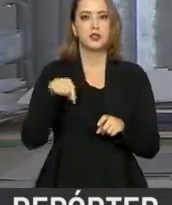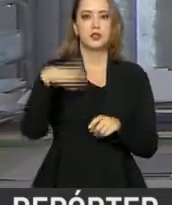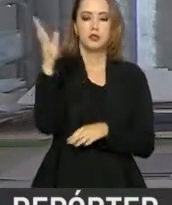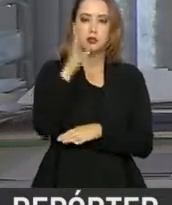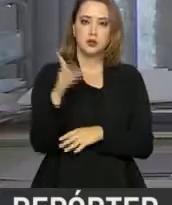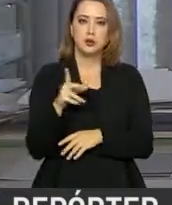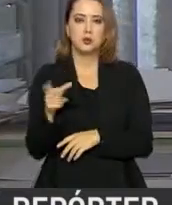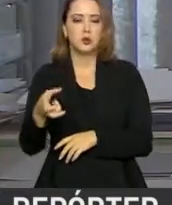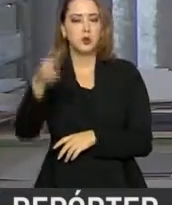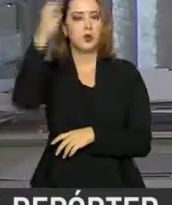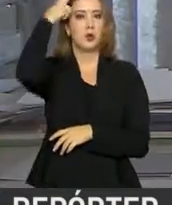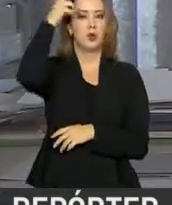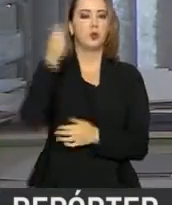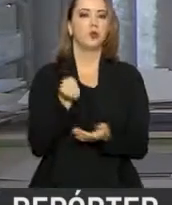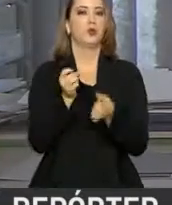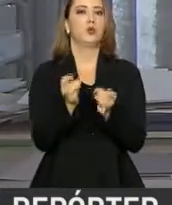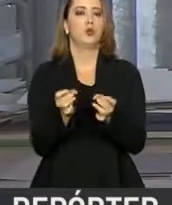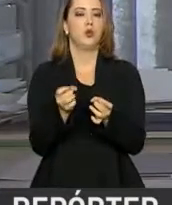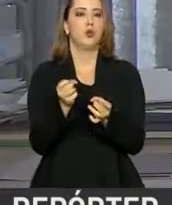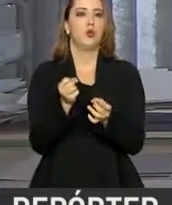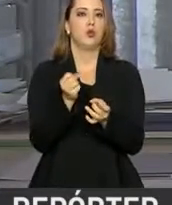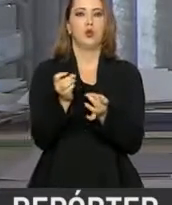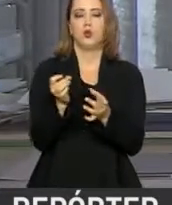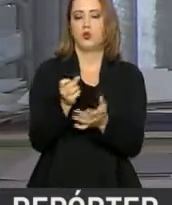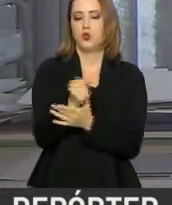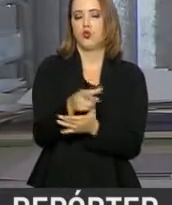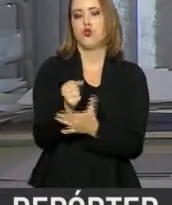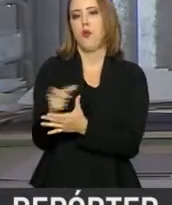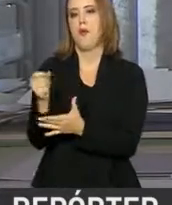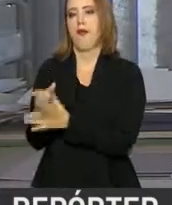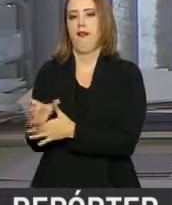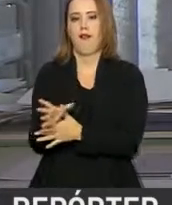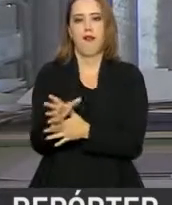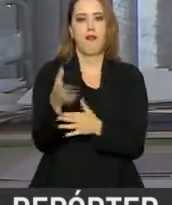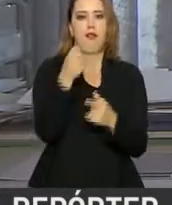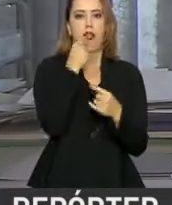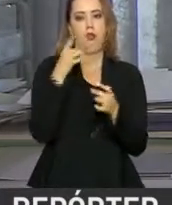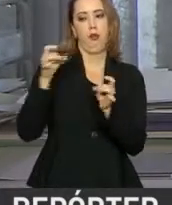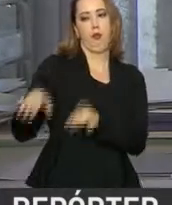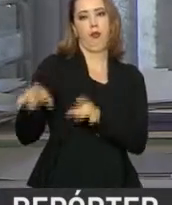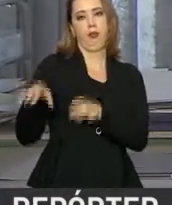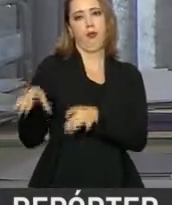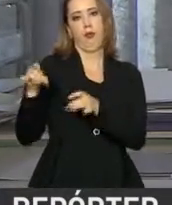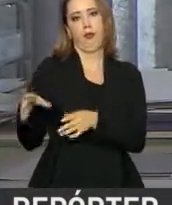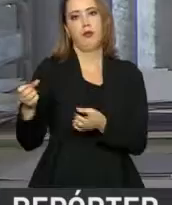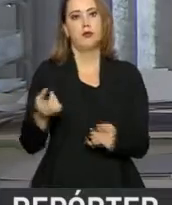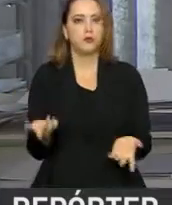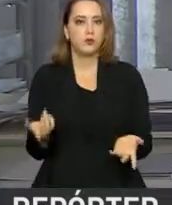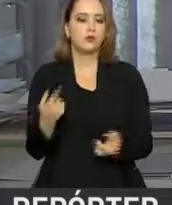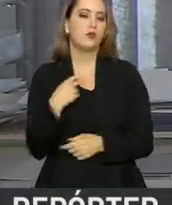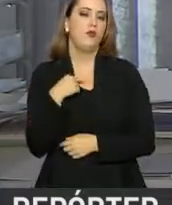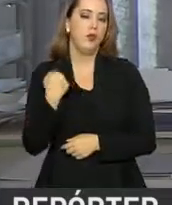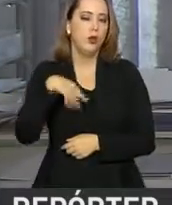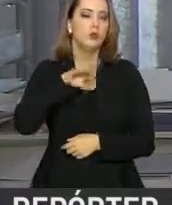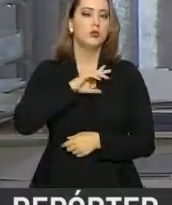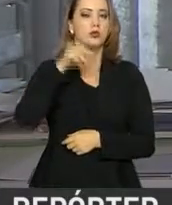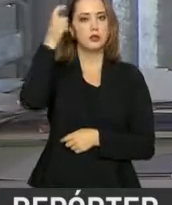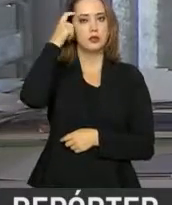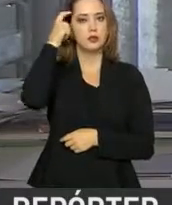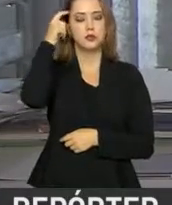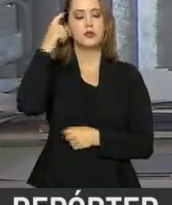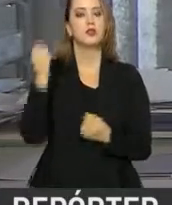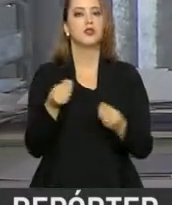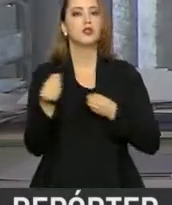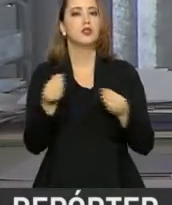muito mais do que nós precisamos de preparar alimentos em demasia e acabamos jogando muita coisa fora então se nós pensarmos em tudo